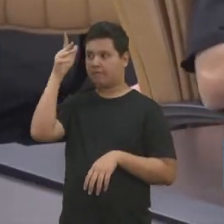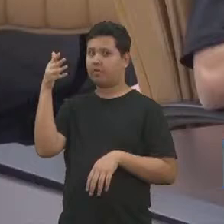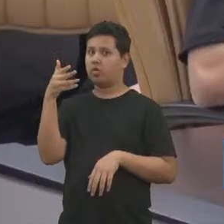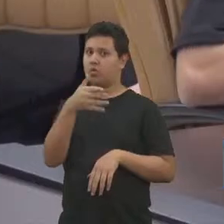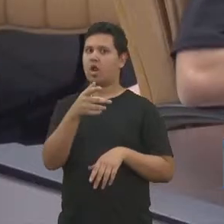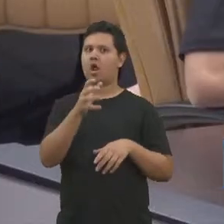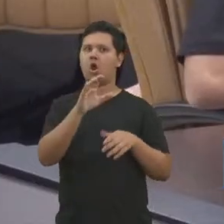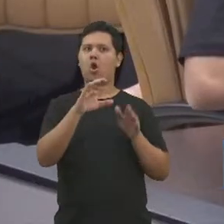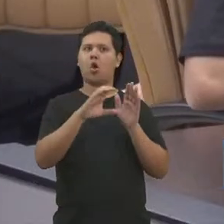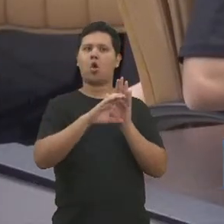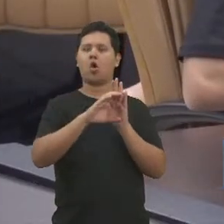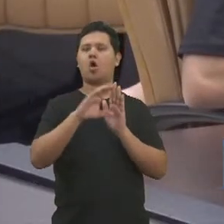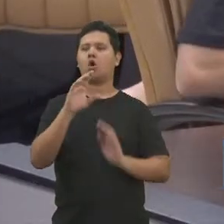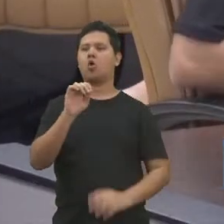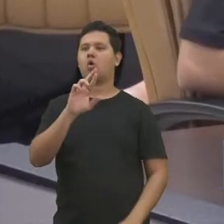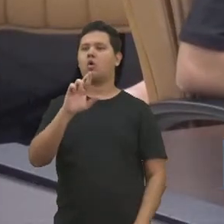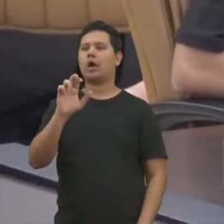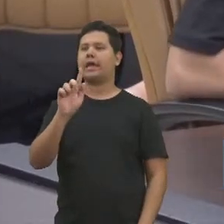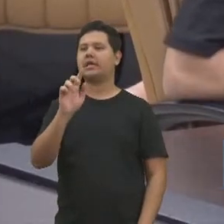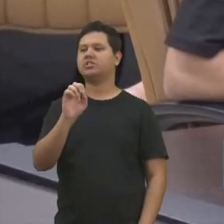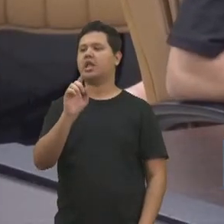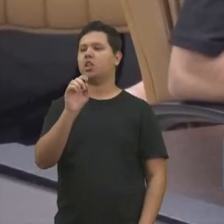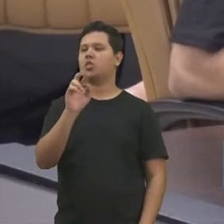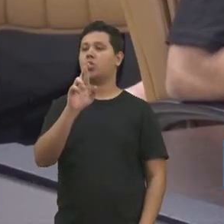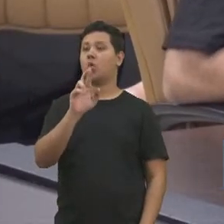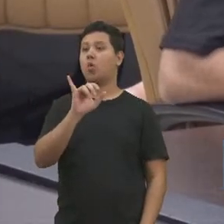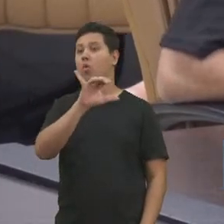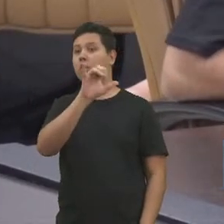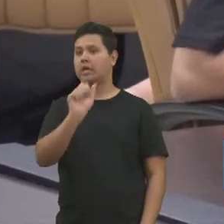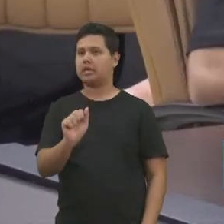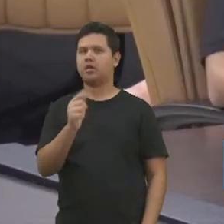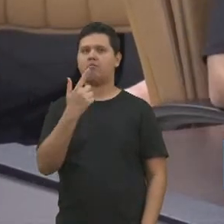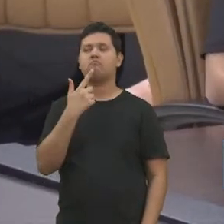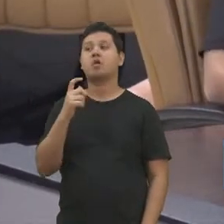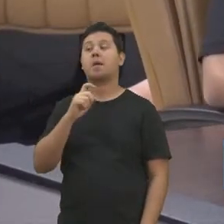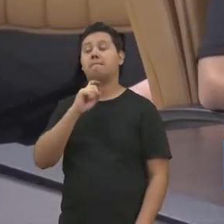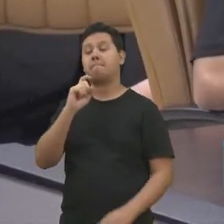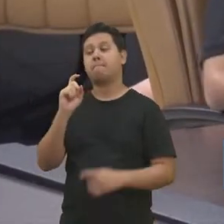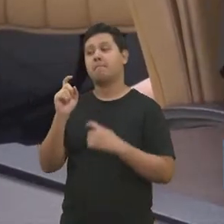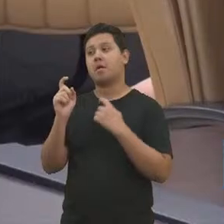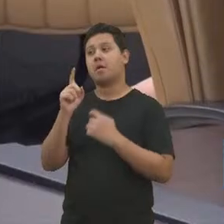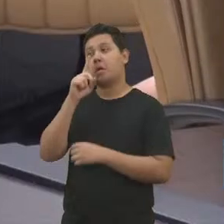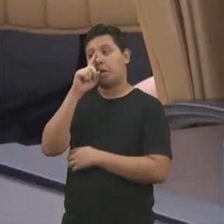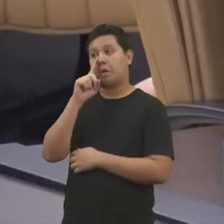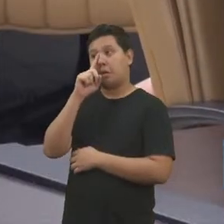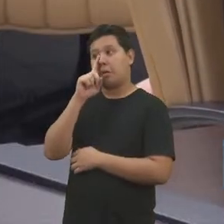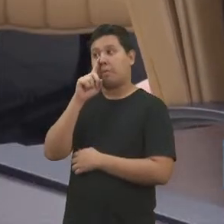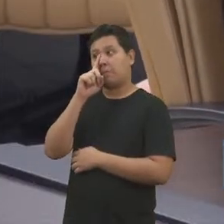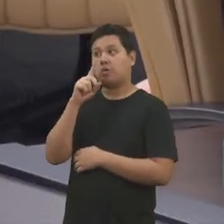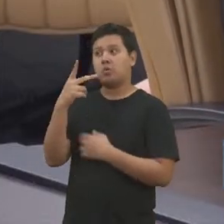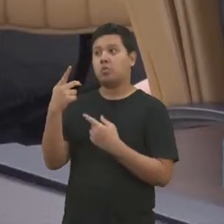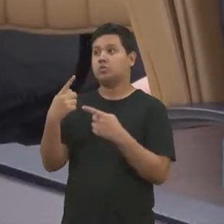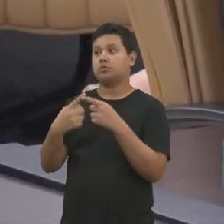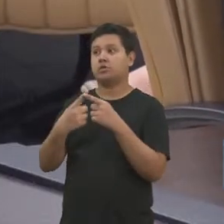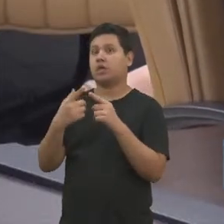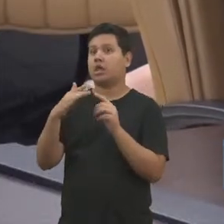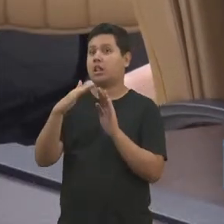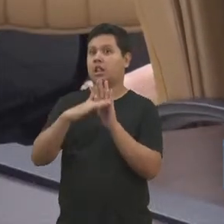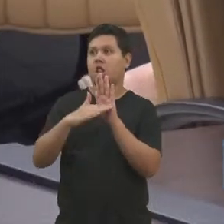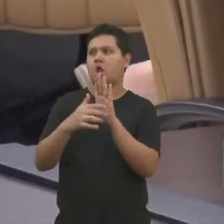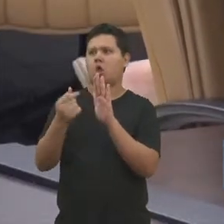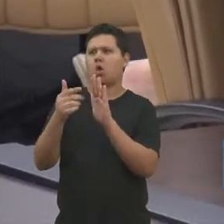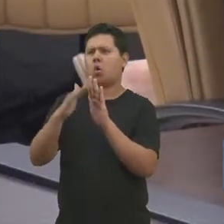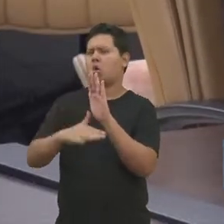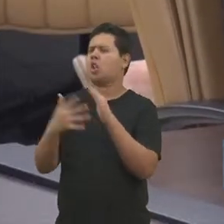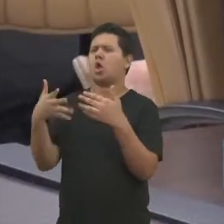Corregedoria fala que não existe esse relatório de ativos. Isso é muito perigoso, né? Em auditoria contábil, isso é um apontamento para reprovar as contas. Existe